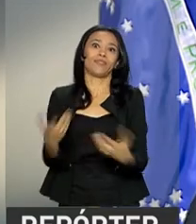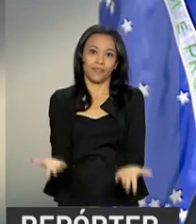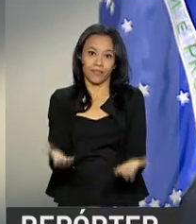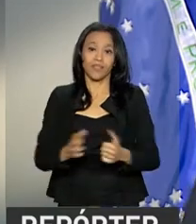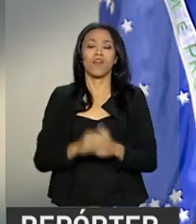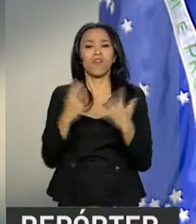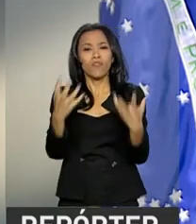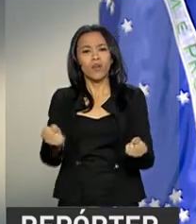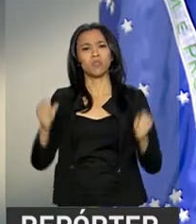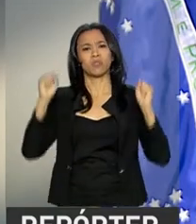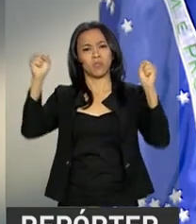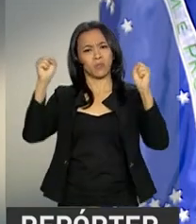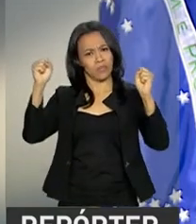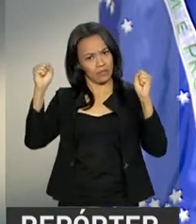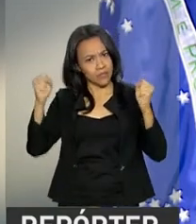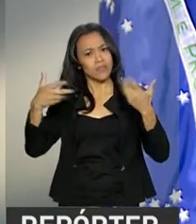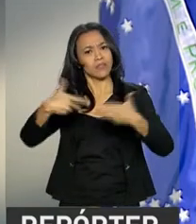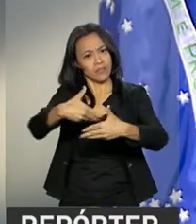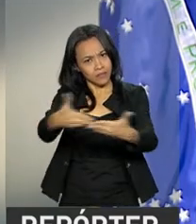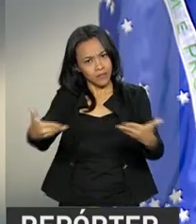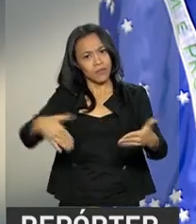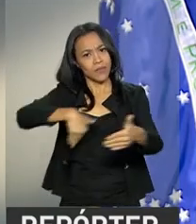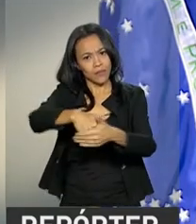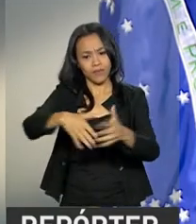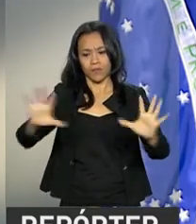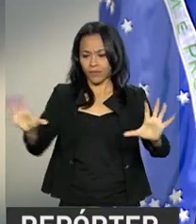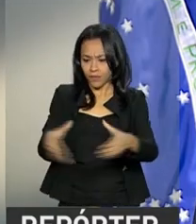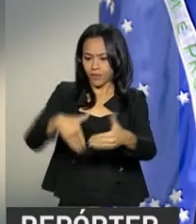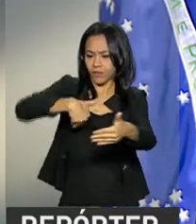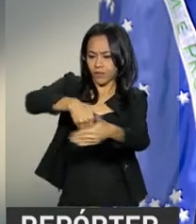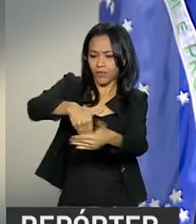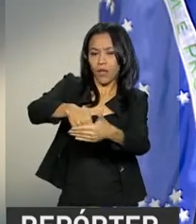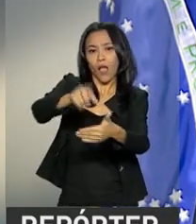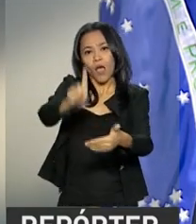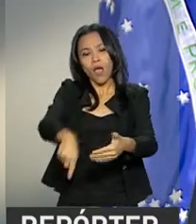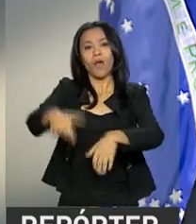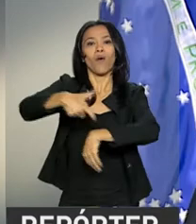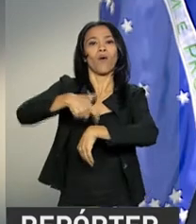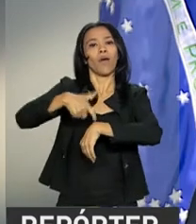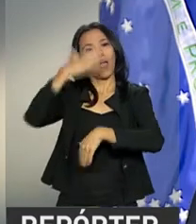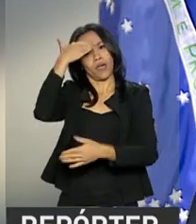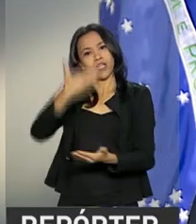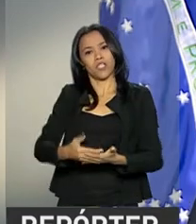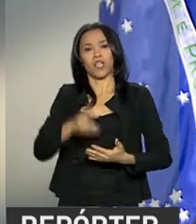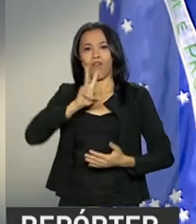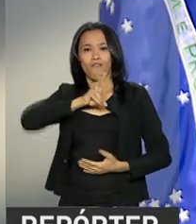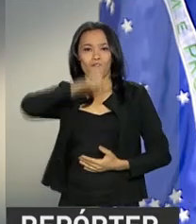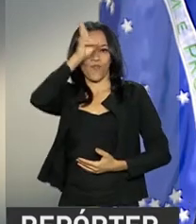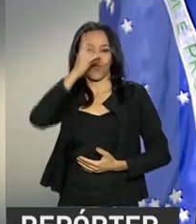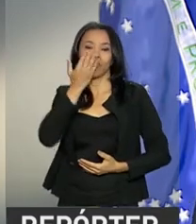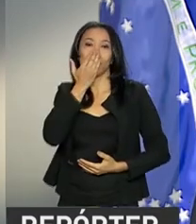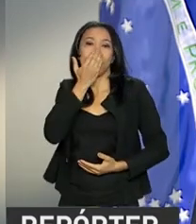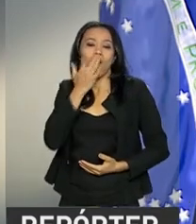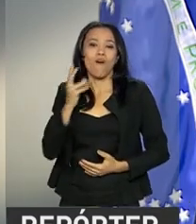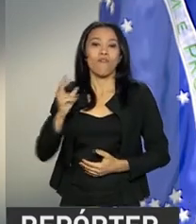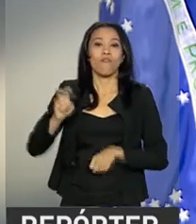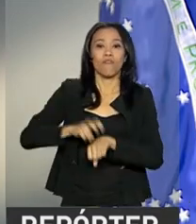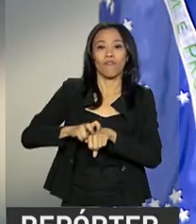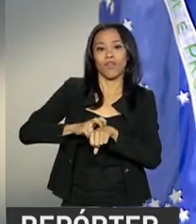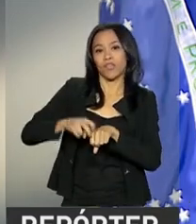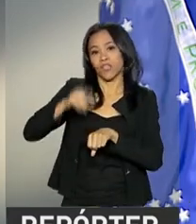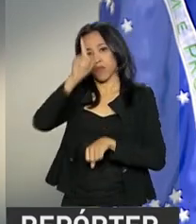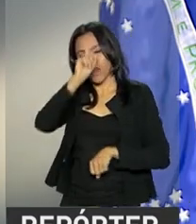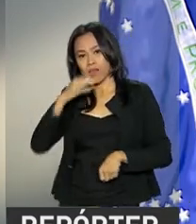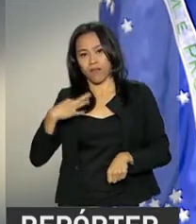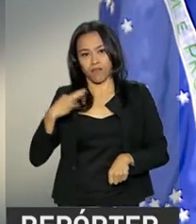torcer pela nossa seleção. É hora de acreditar na força da camisa verde e amarela. No talento de